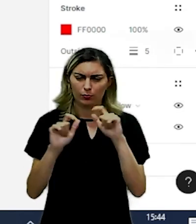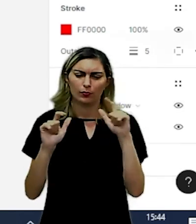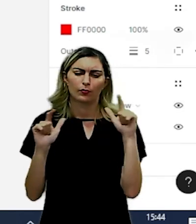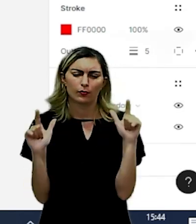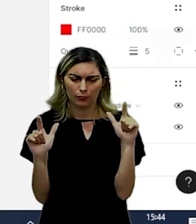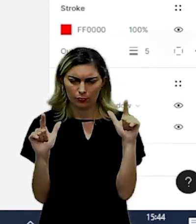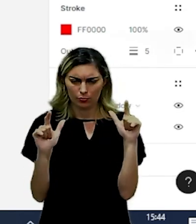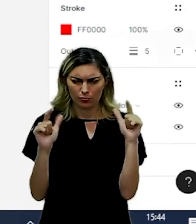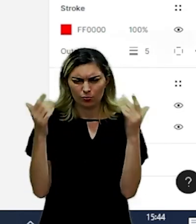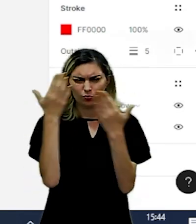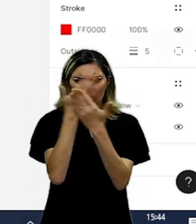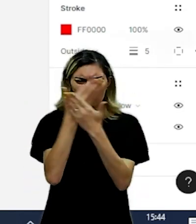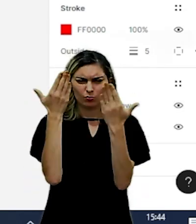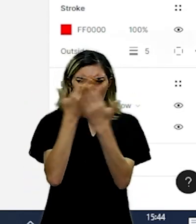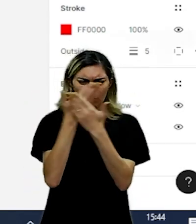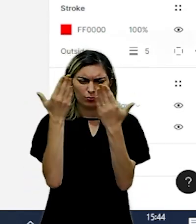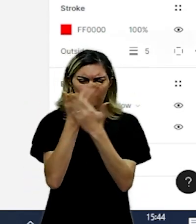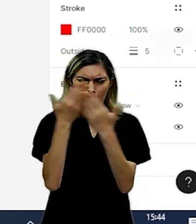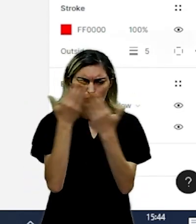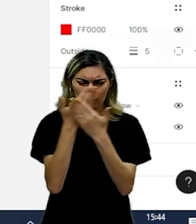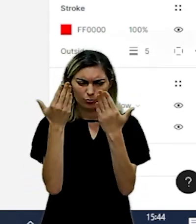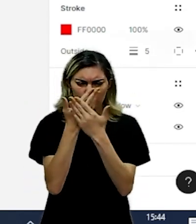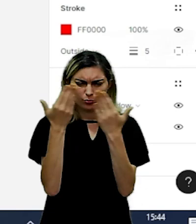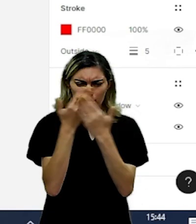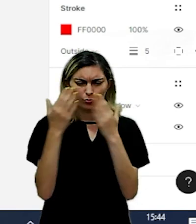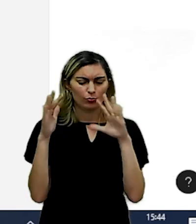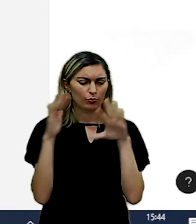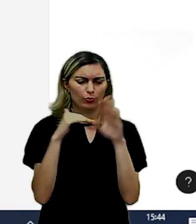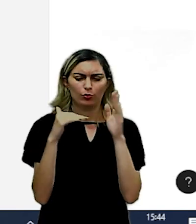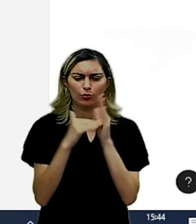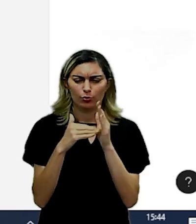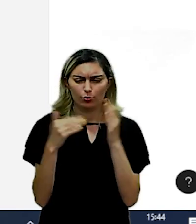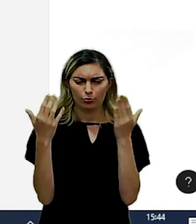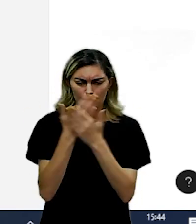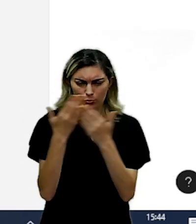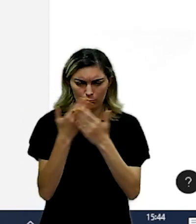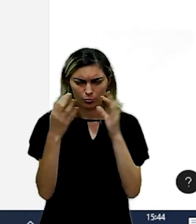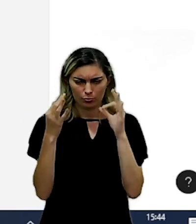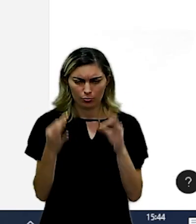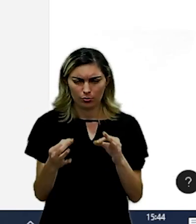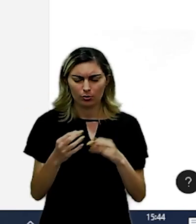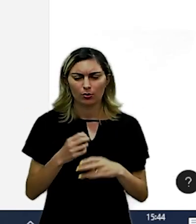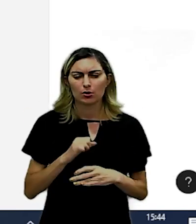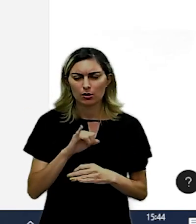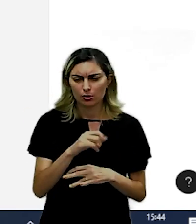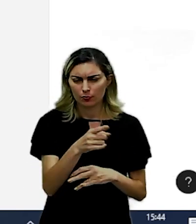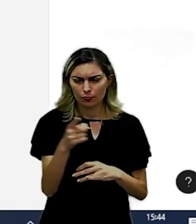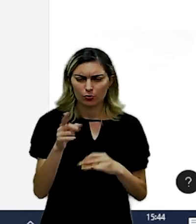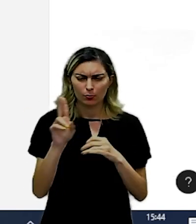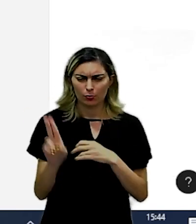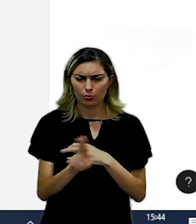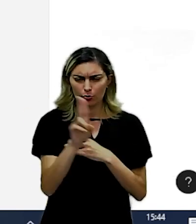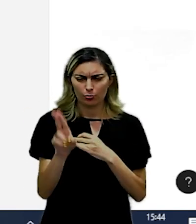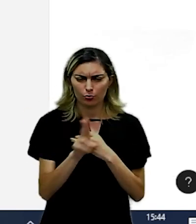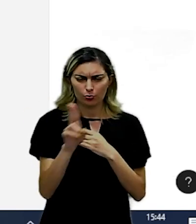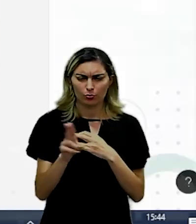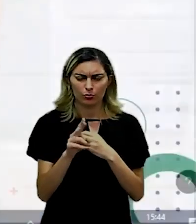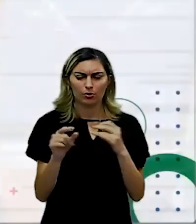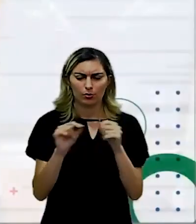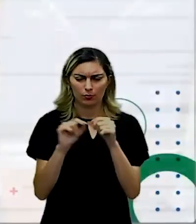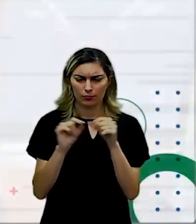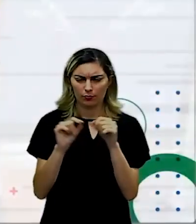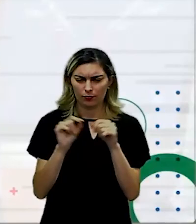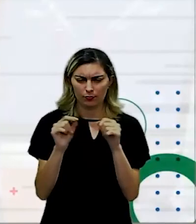desfoque. Que ele desfoca todo o meu elemento, certo? Isso aqui você pode usar, por exemplo, para fazer um efeito de